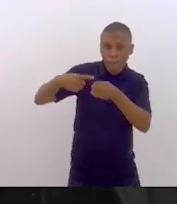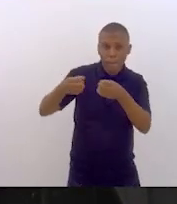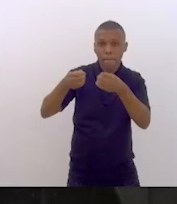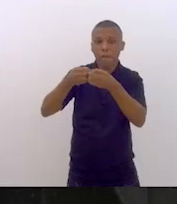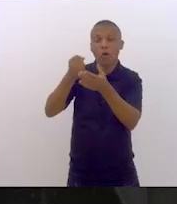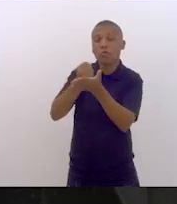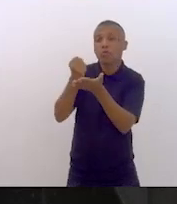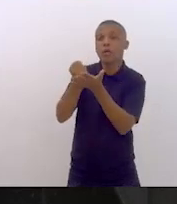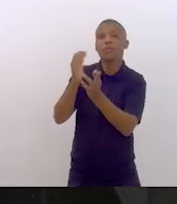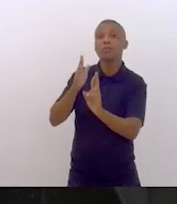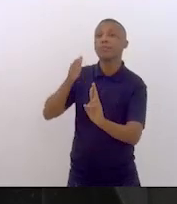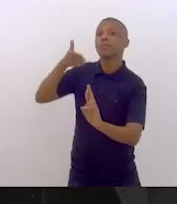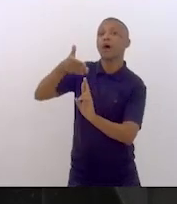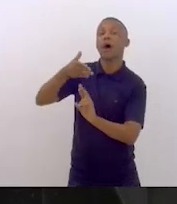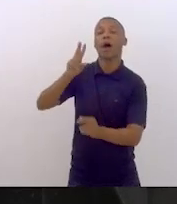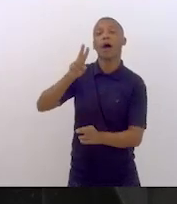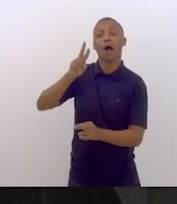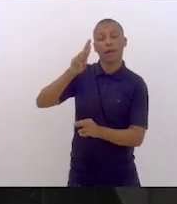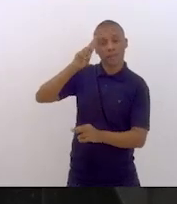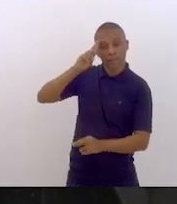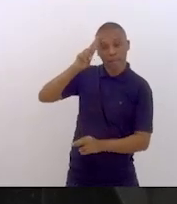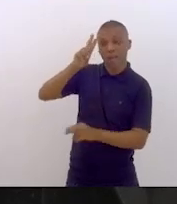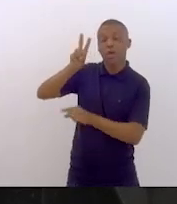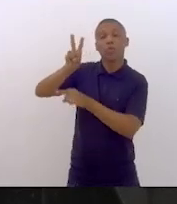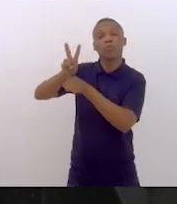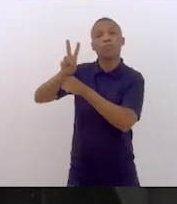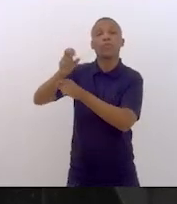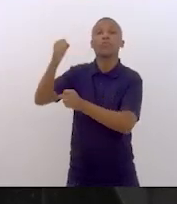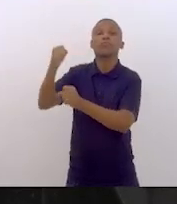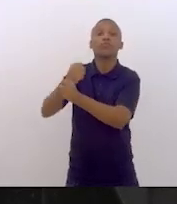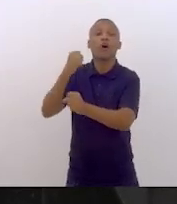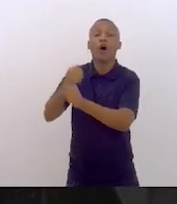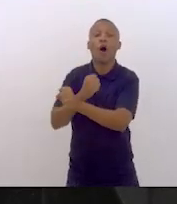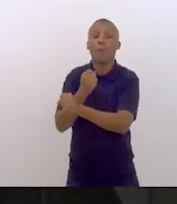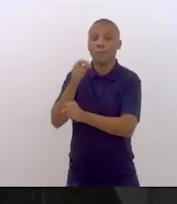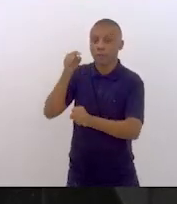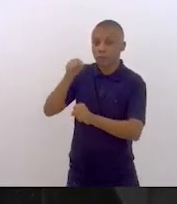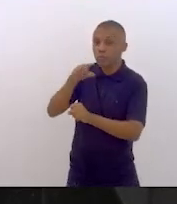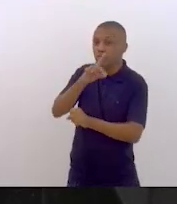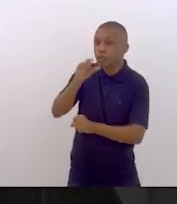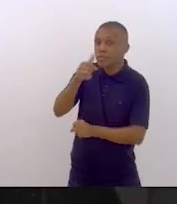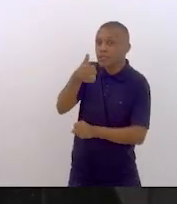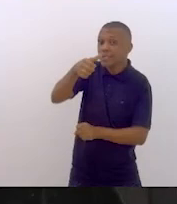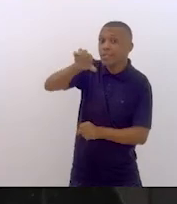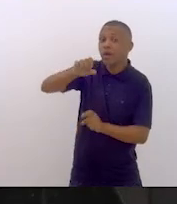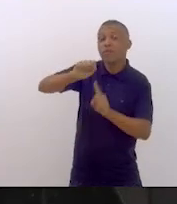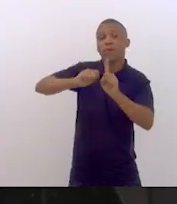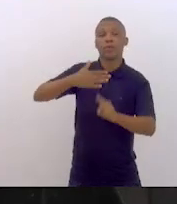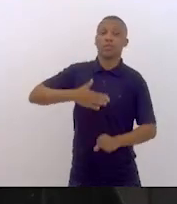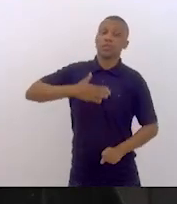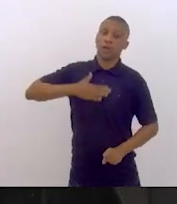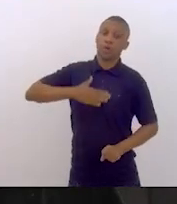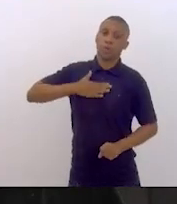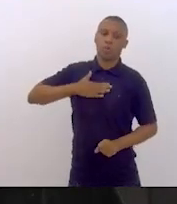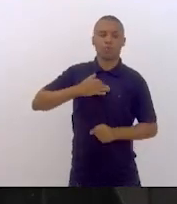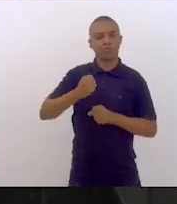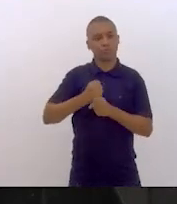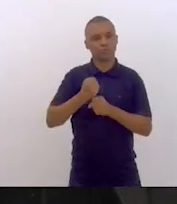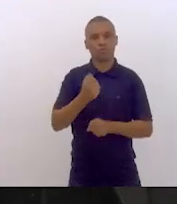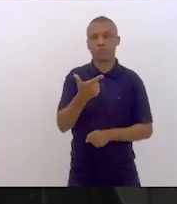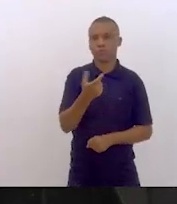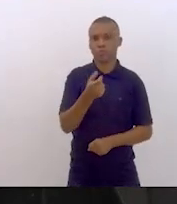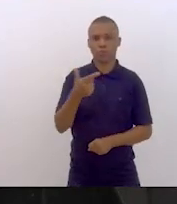a supervisão de obras isto no dia 19 de agosto de 2022